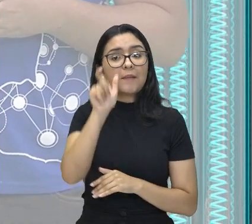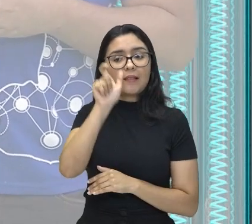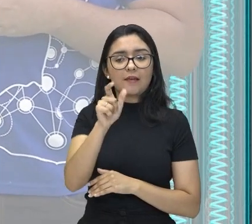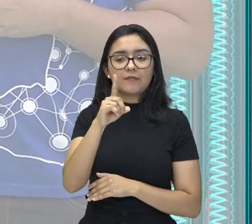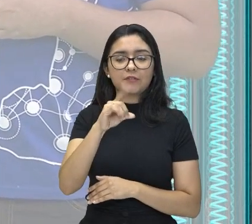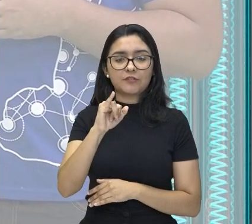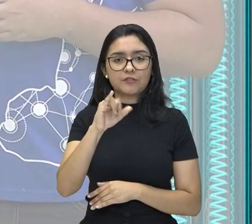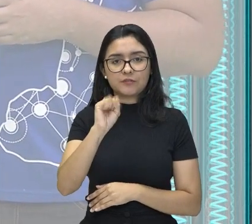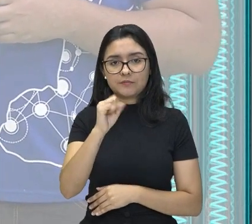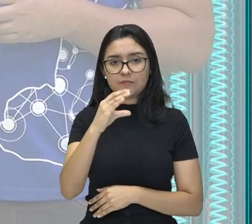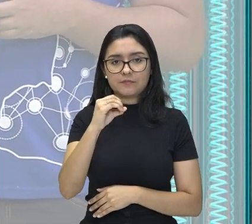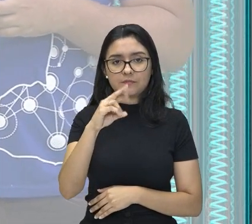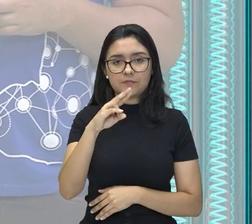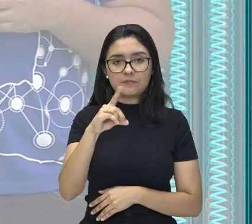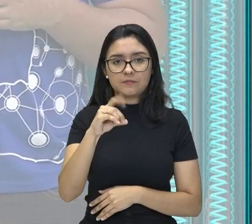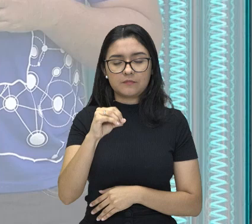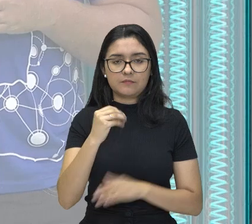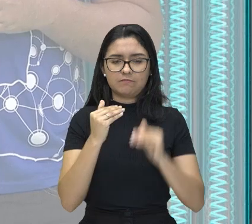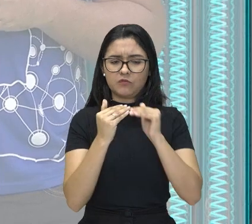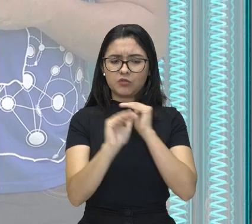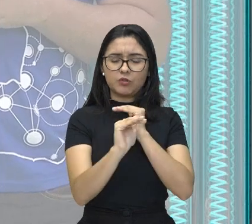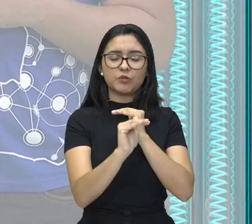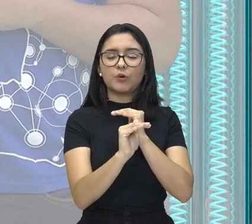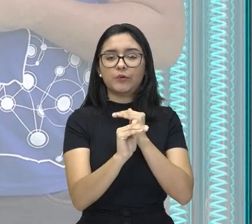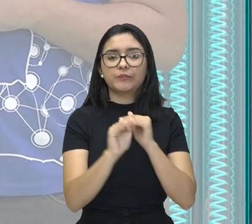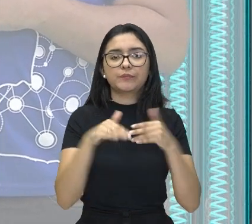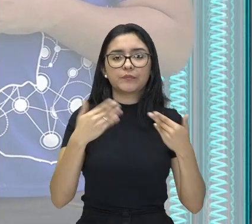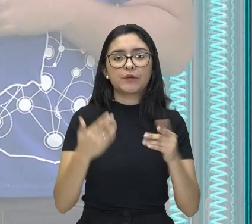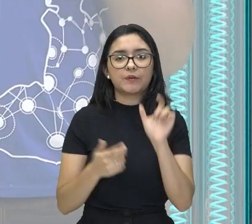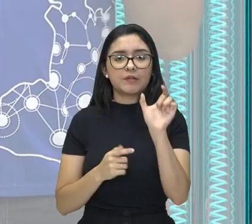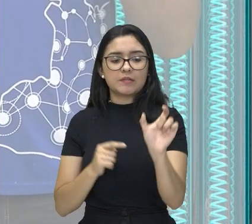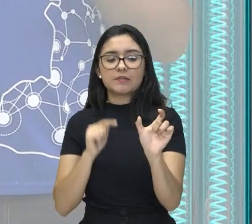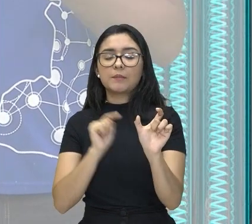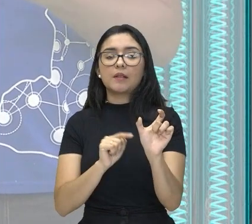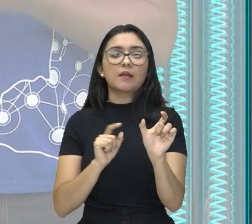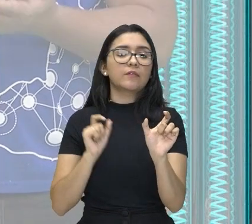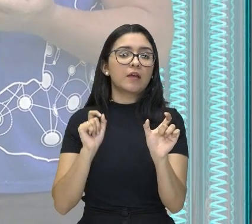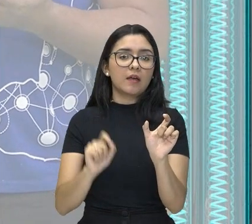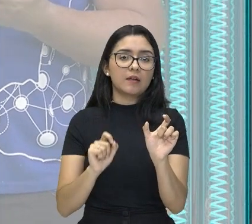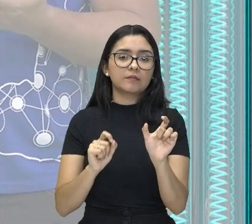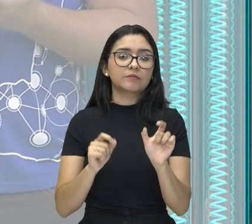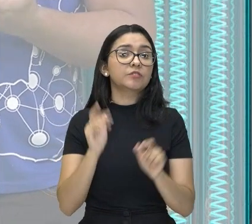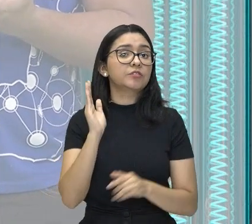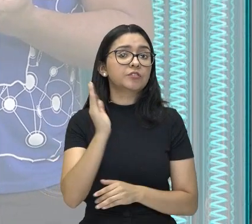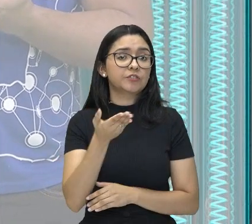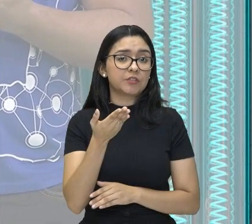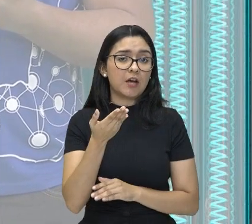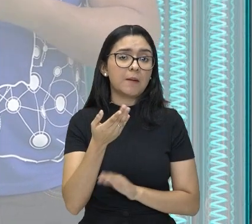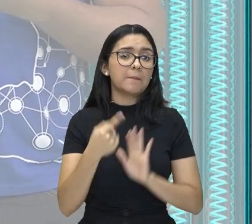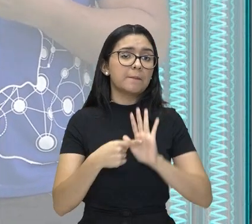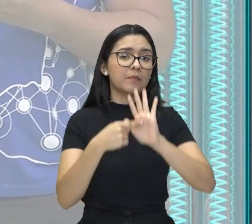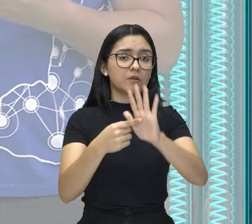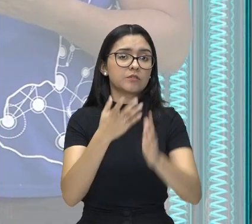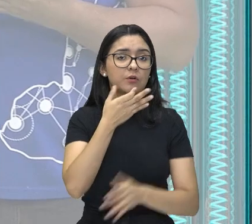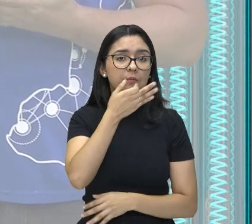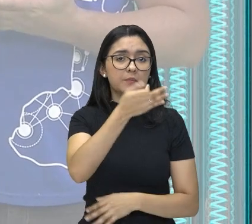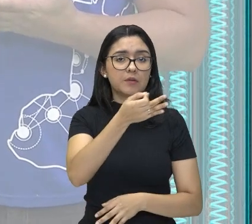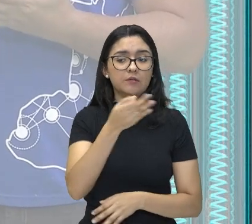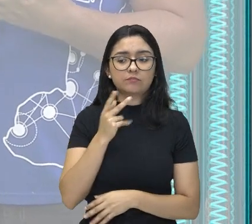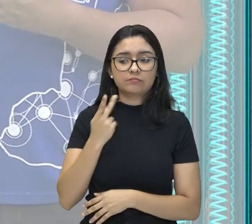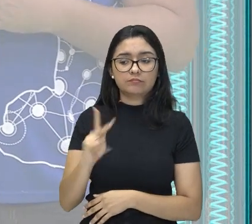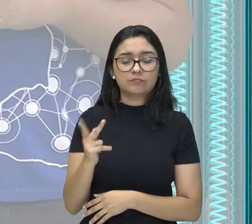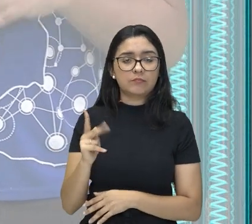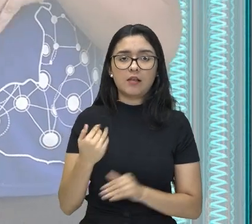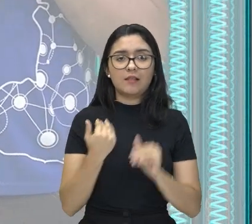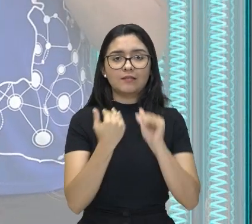discordo. E percebo que essa palavra, o discordar, discorda um pouco, já marca um posicionamento dela em que ela é